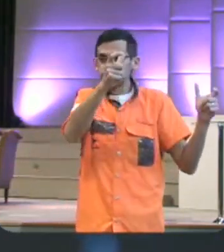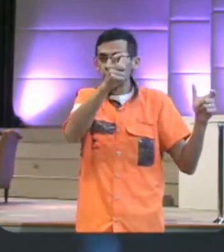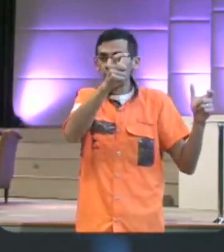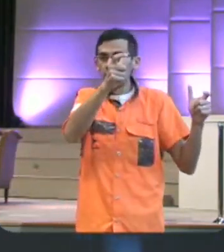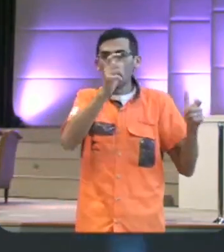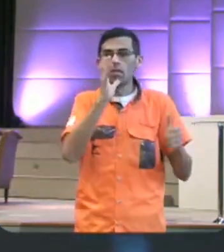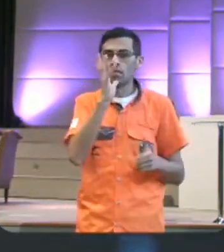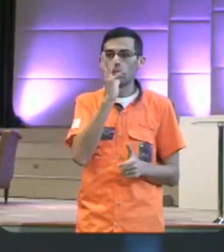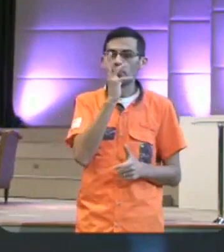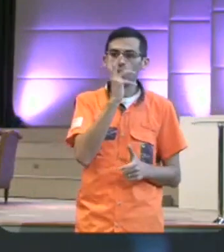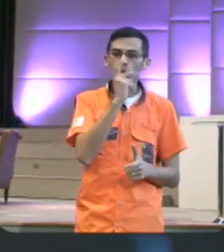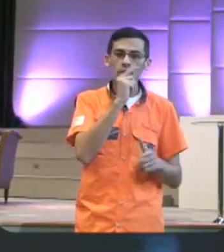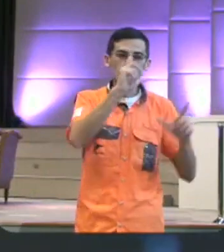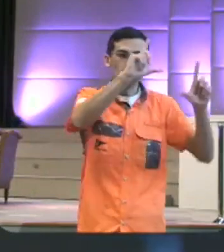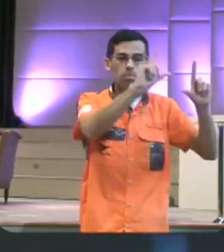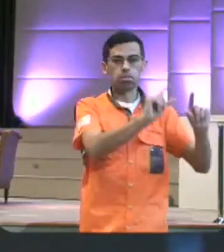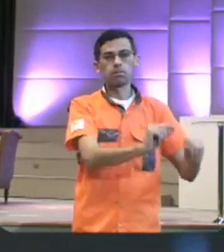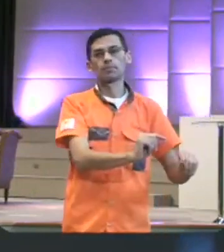tua frente?